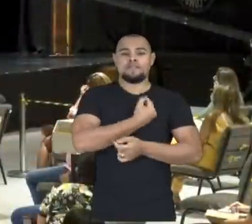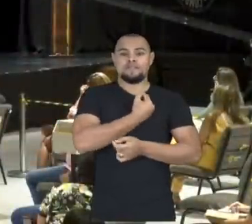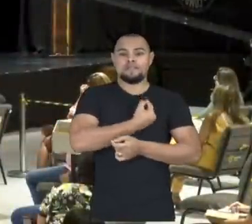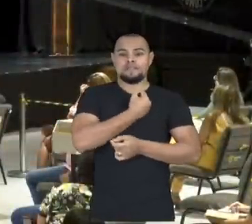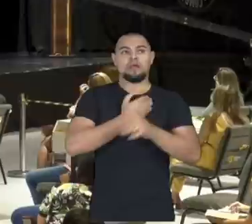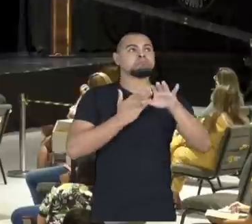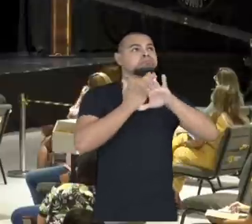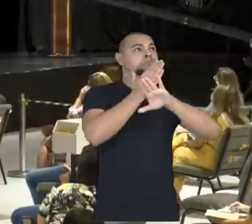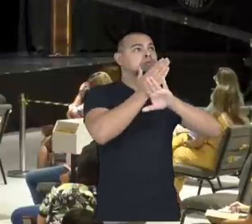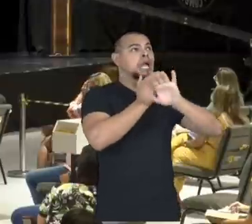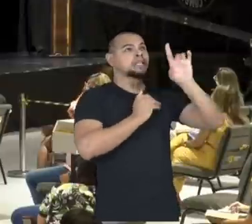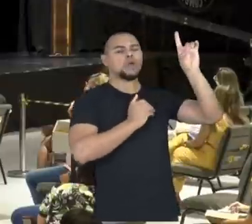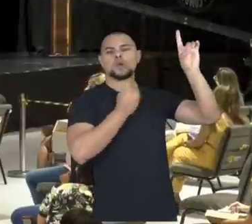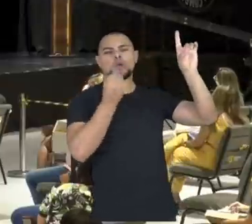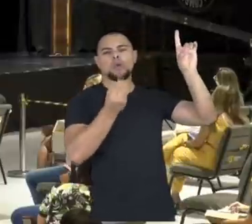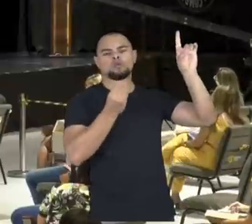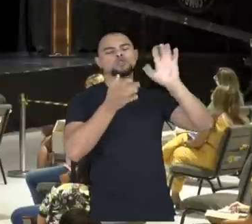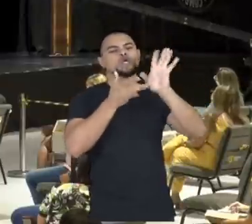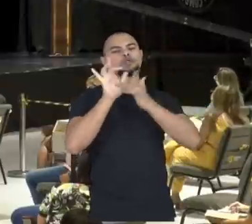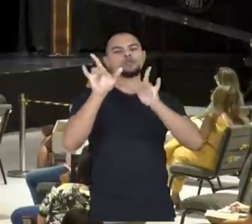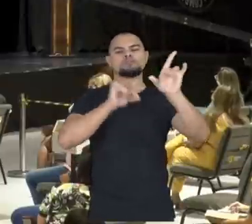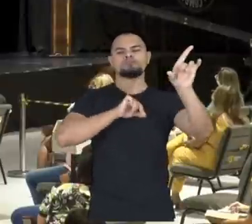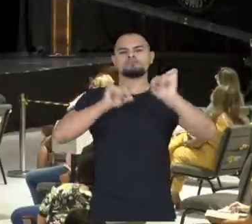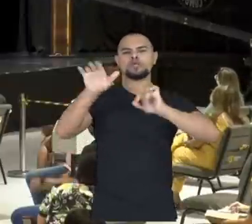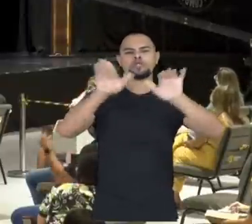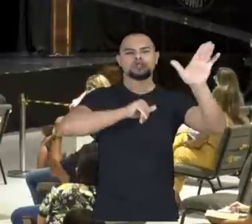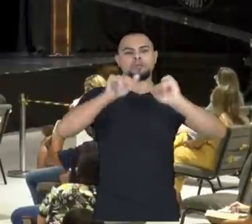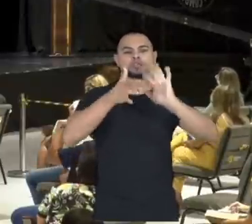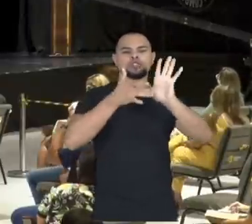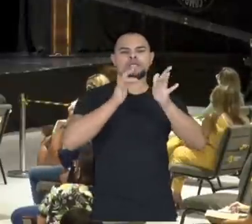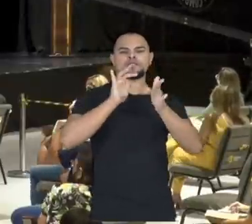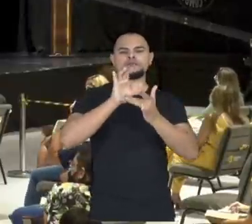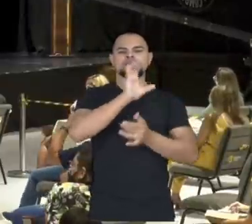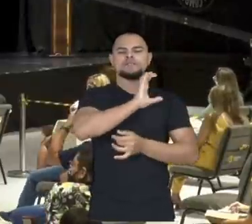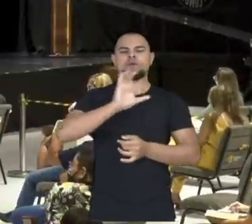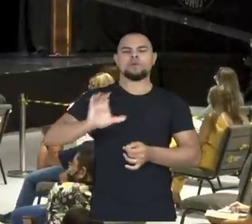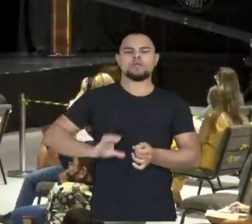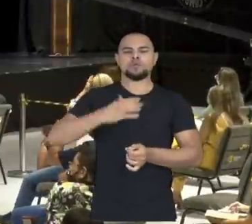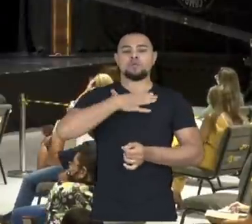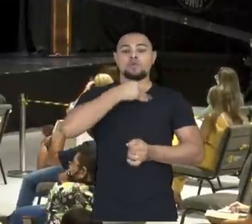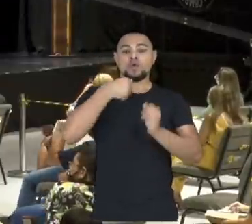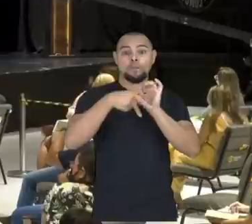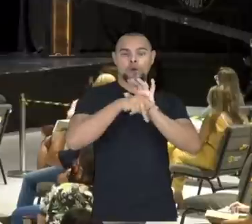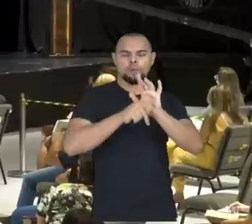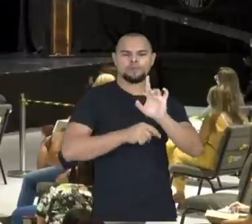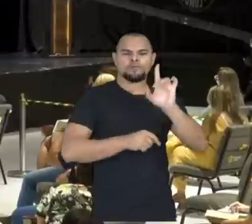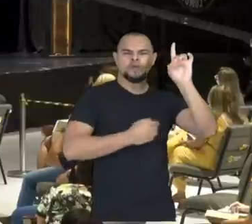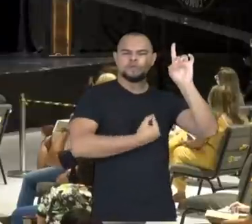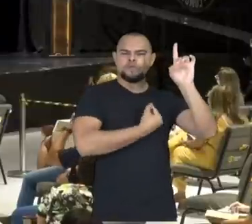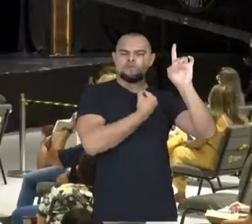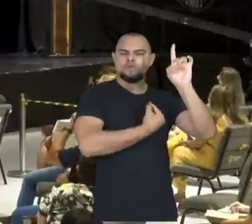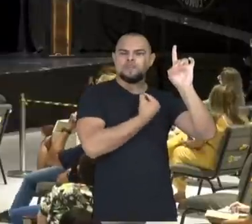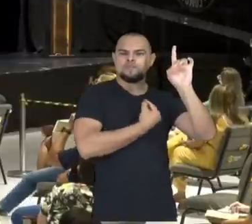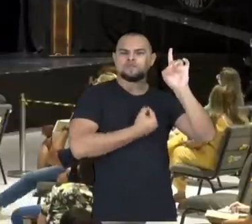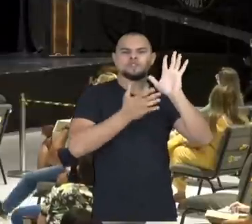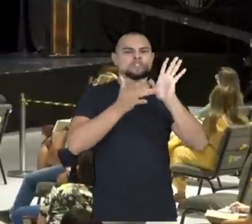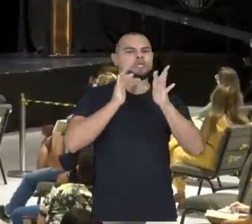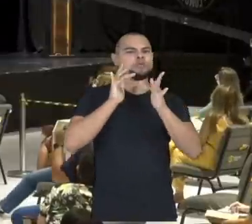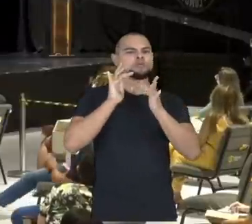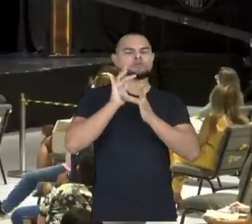senão por Ele. Ele é o Cristo, o Filho do Deus vivo. Ele é o